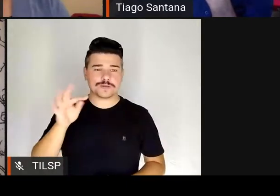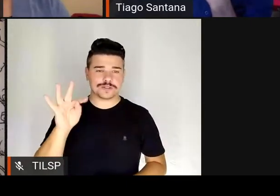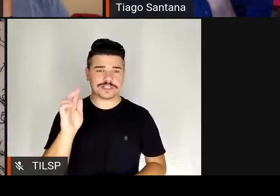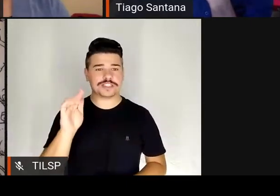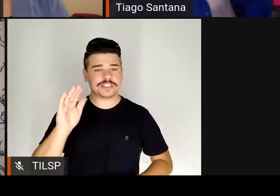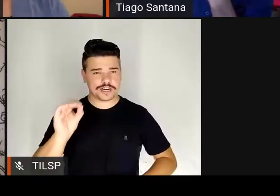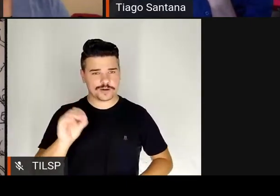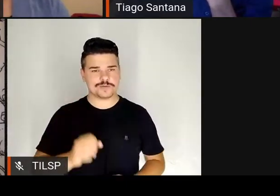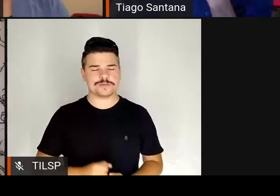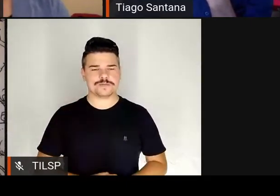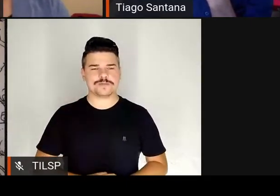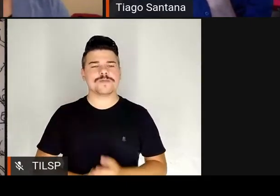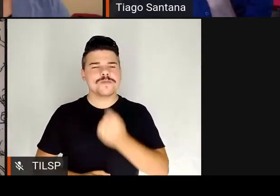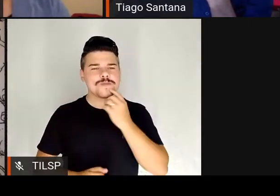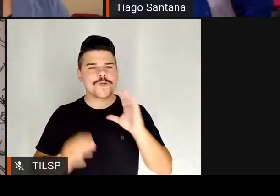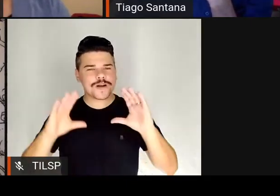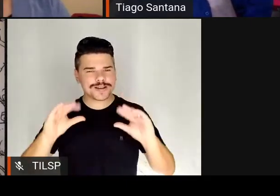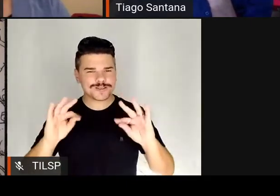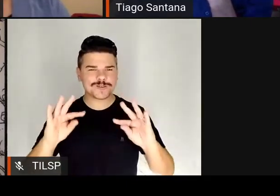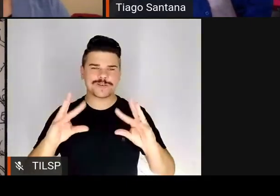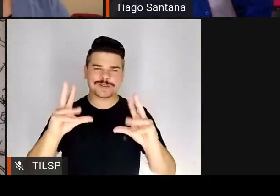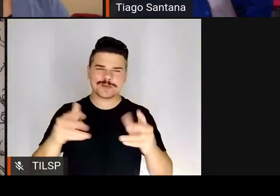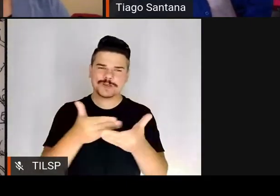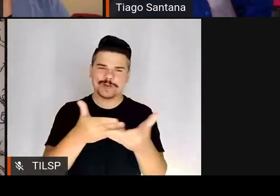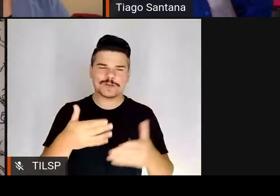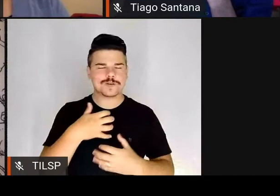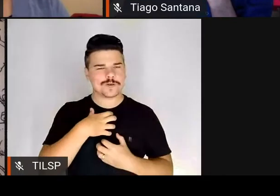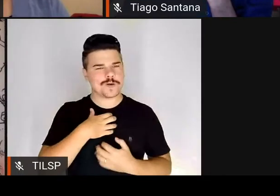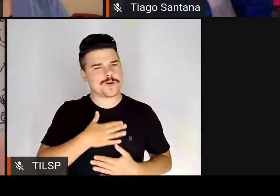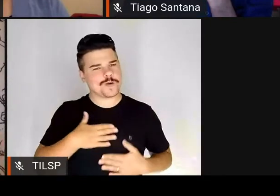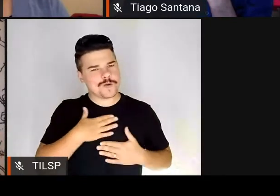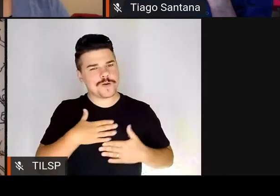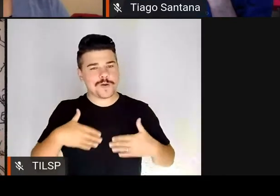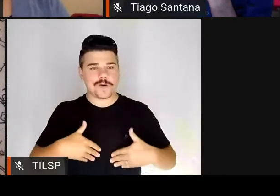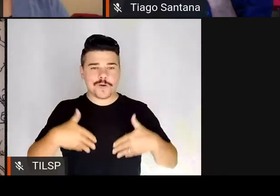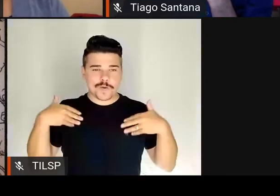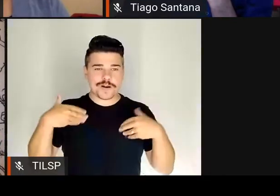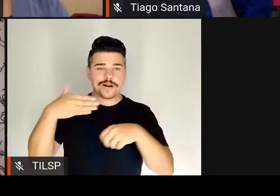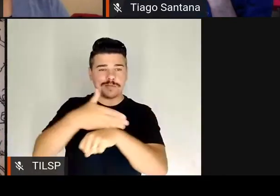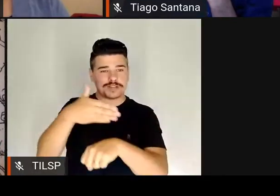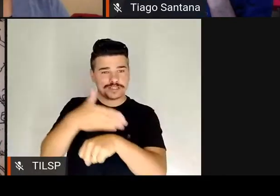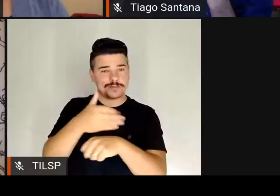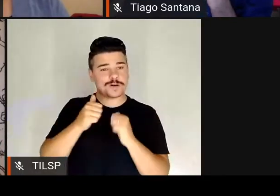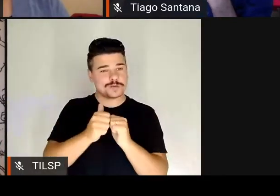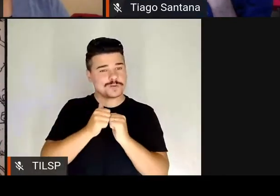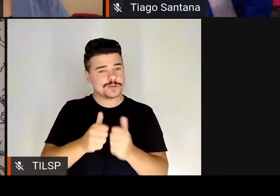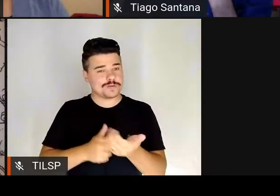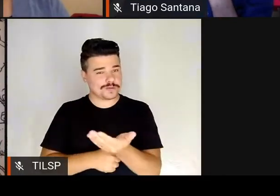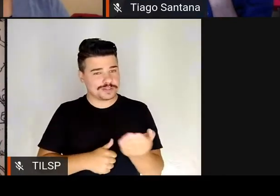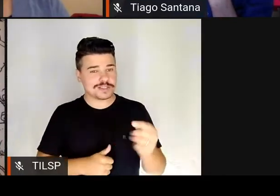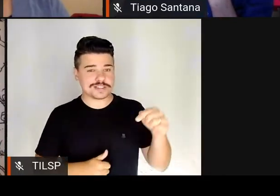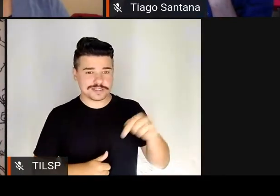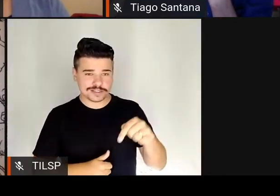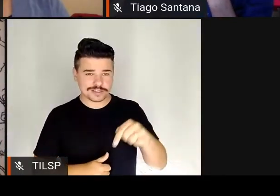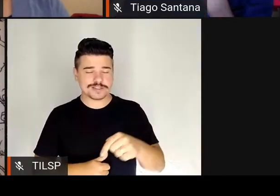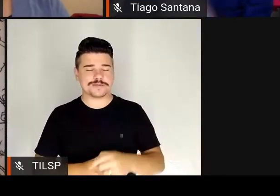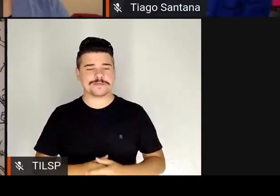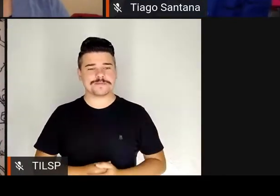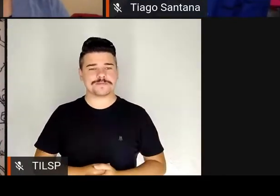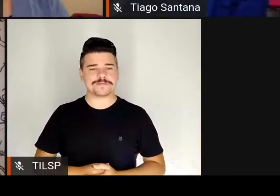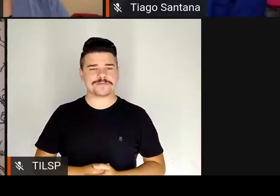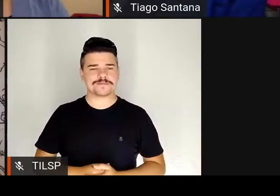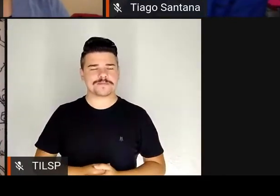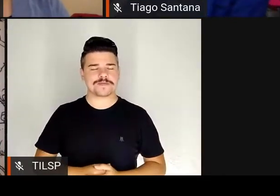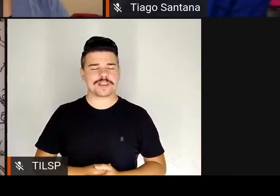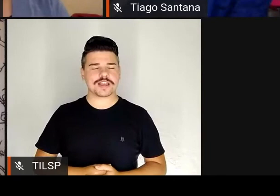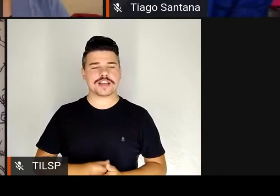Boa noite a todos, é uma honra aqui participar dessa mesa, ouvir o Evandro, o Barretão, o